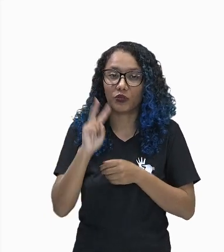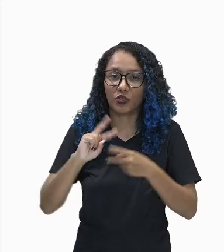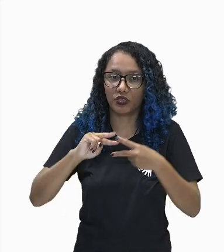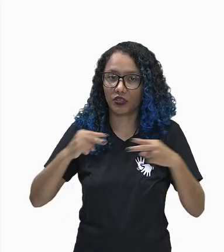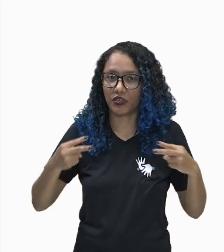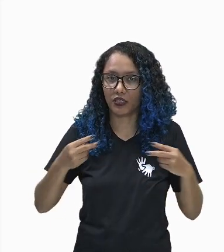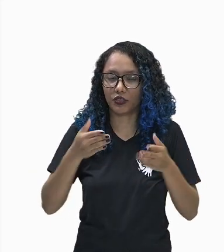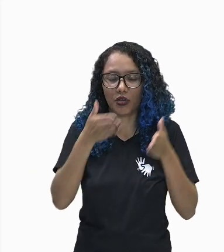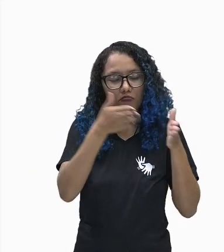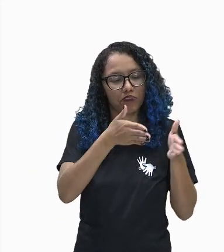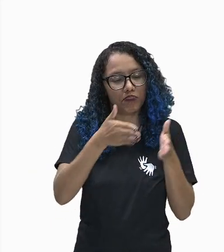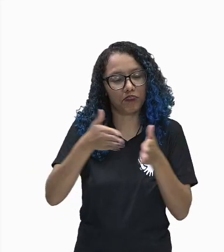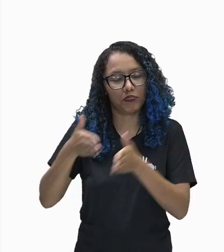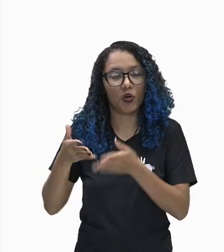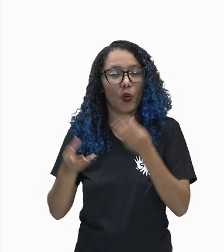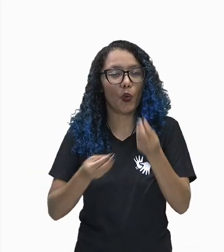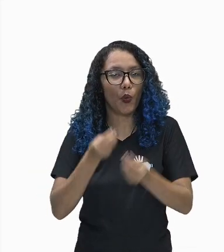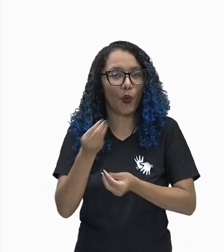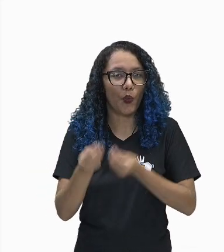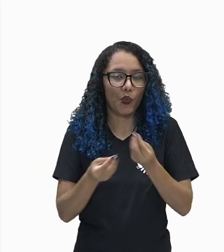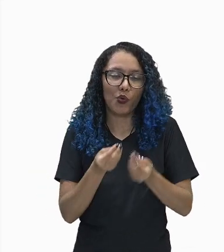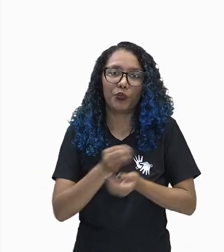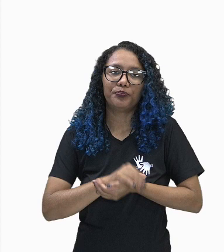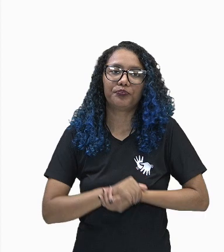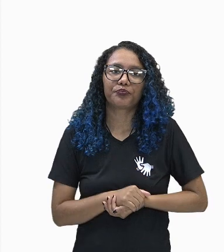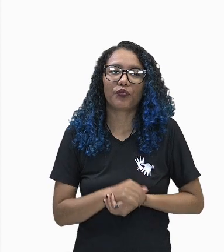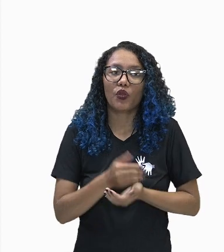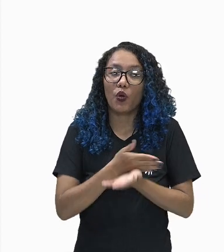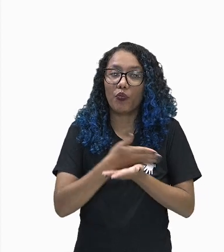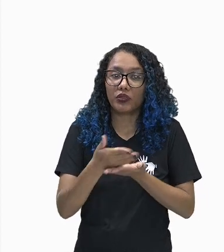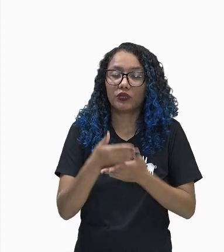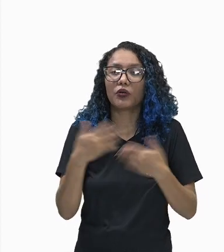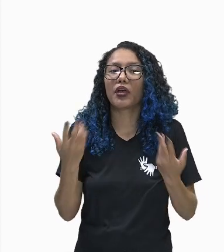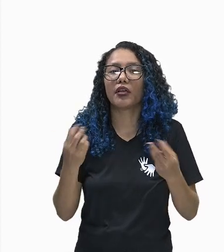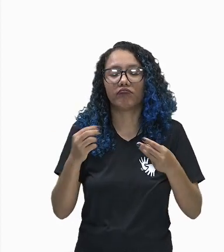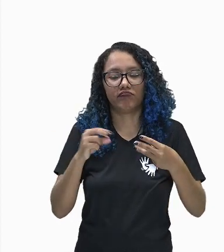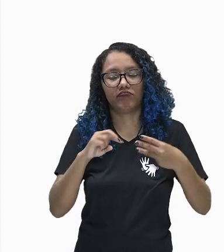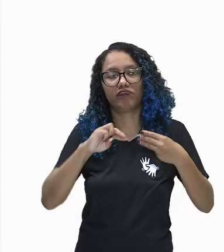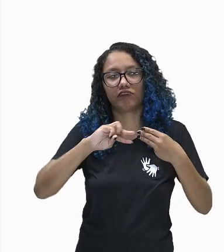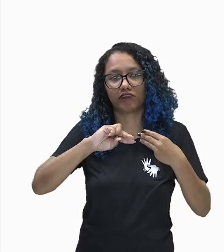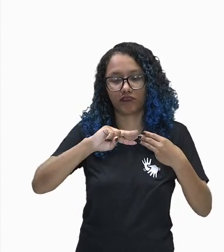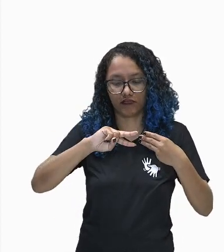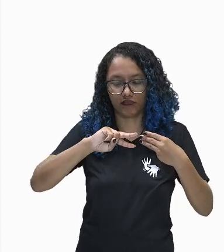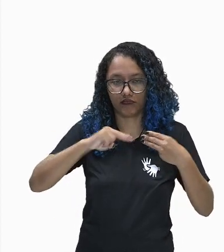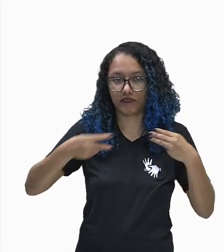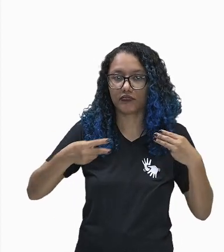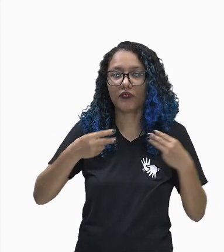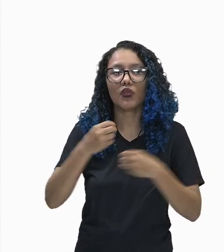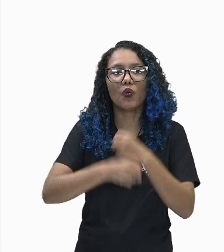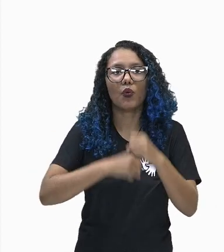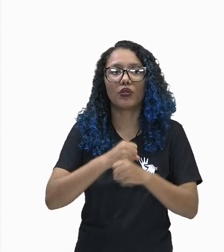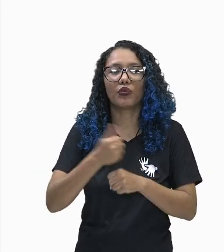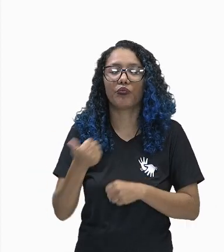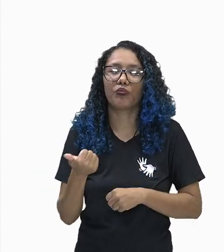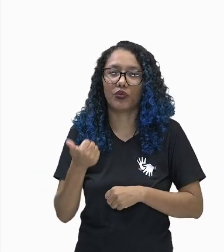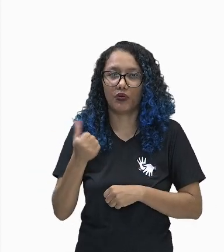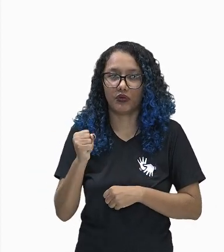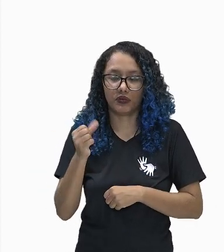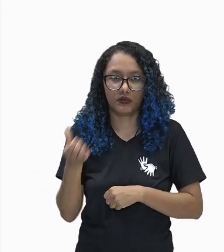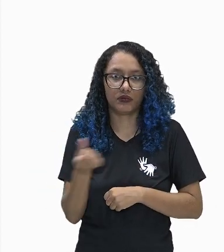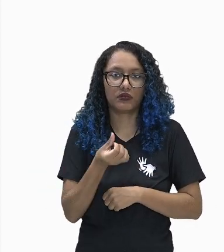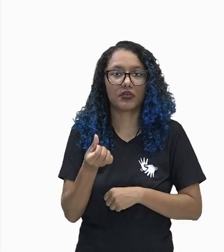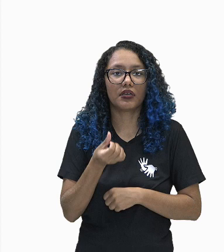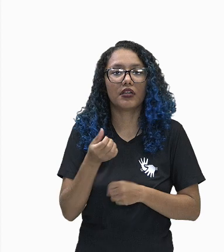do tempo que eu vou apresentar para vocês. Iniciou lá com o Gregor Mendel, em 1866, que ele publica